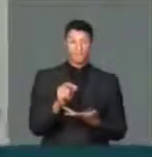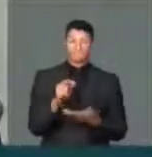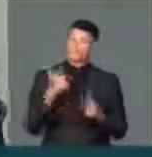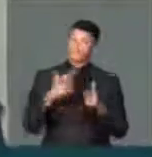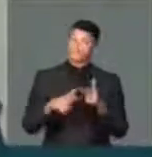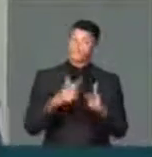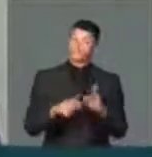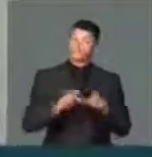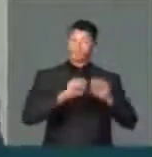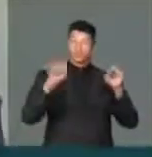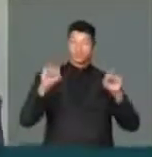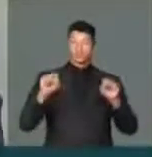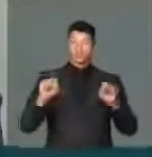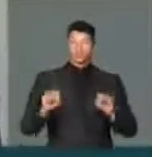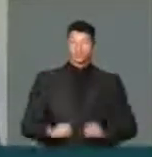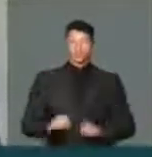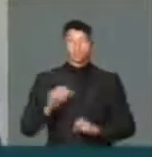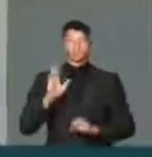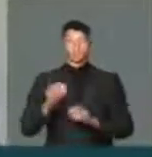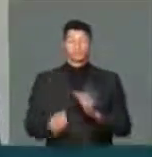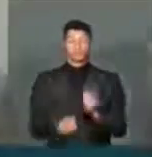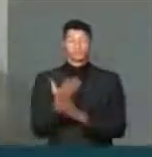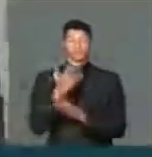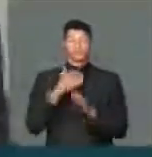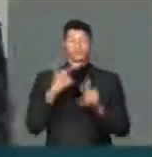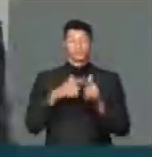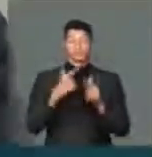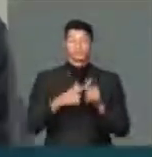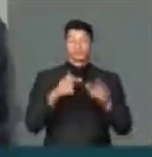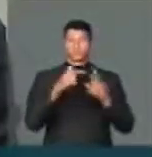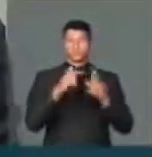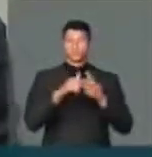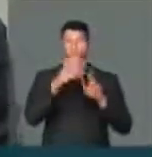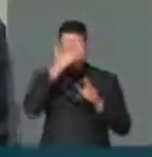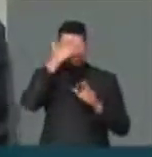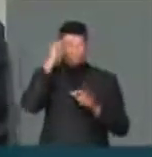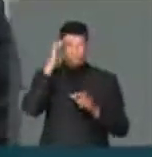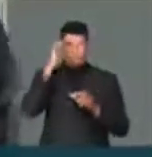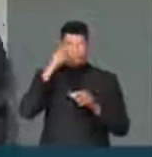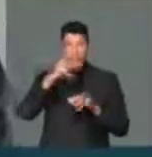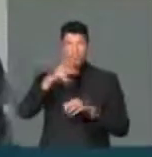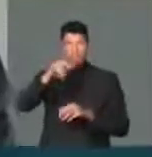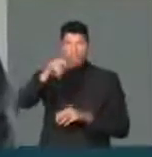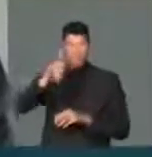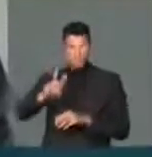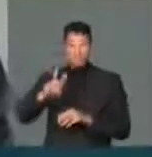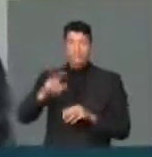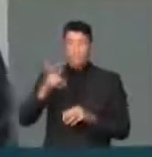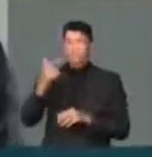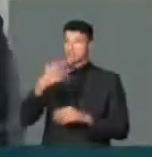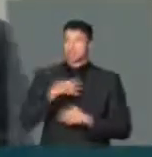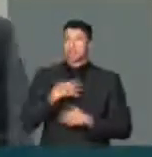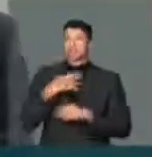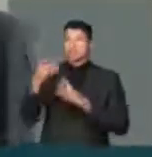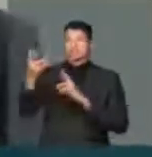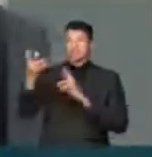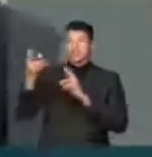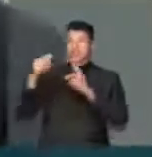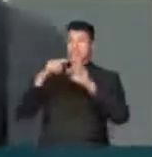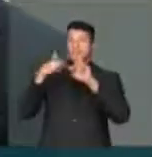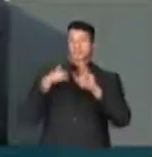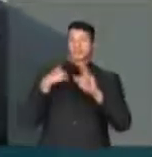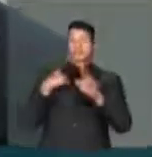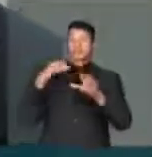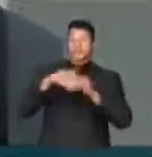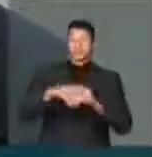um problema do sistema. Isso gera uma crise de representatividade, porque o eleitor do Partido Verde, ele não se sente representado. Ele diz, eu votei